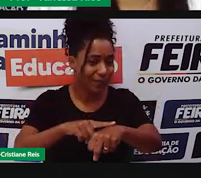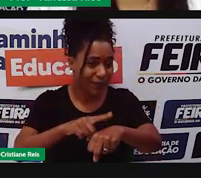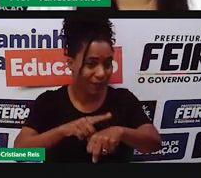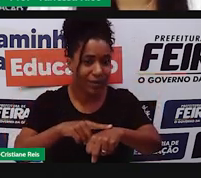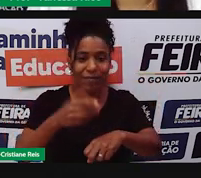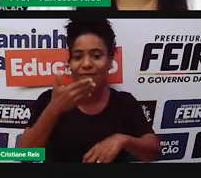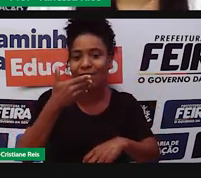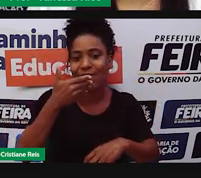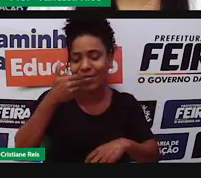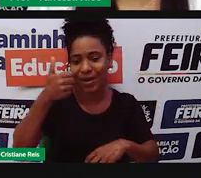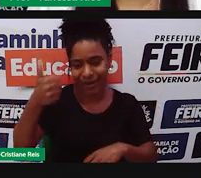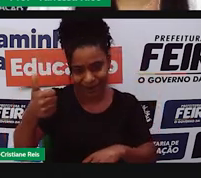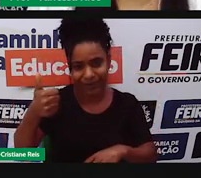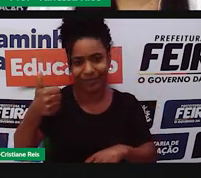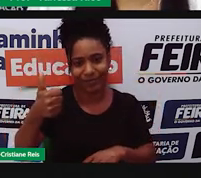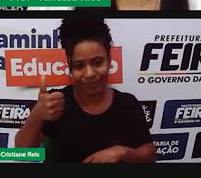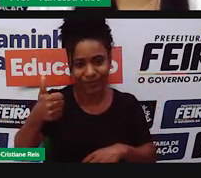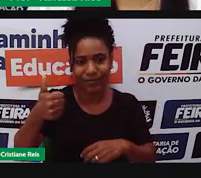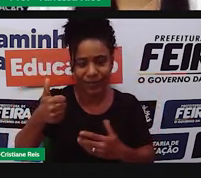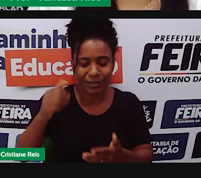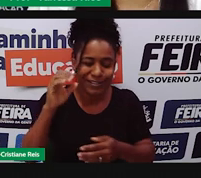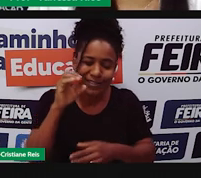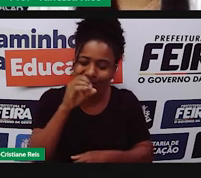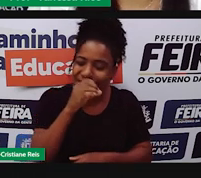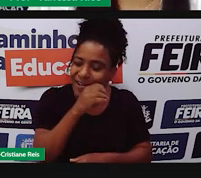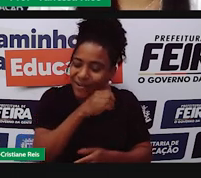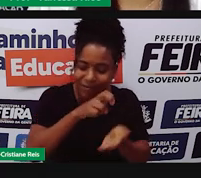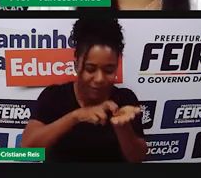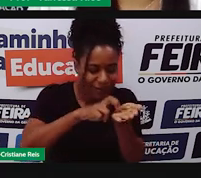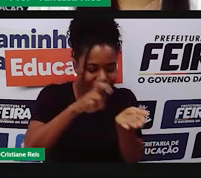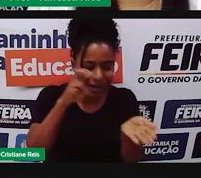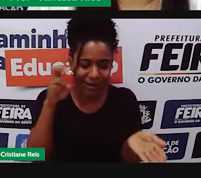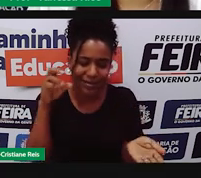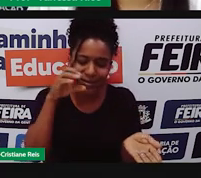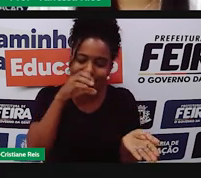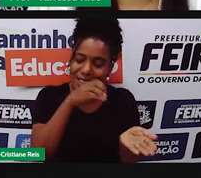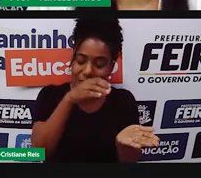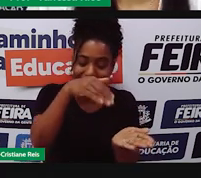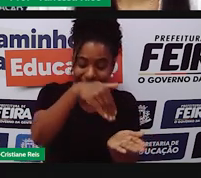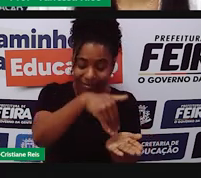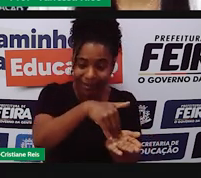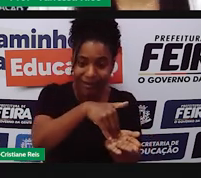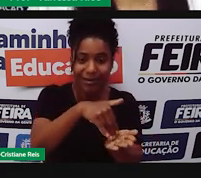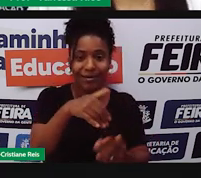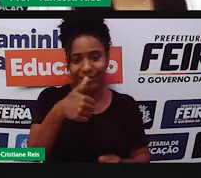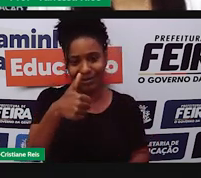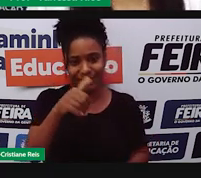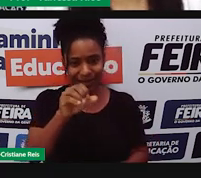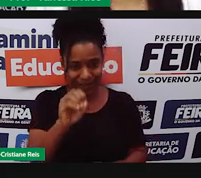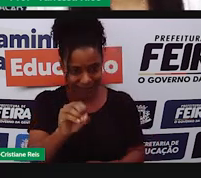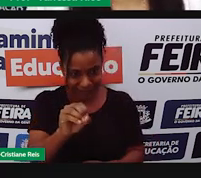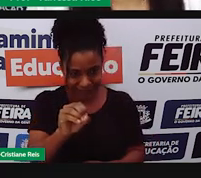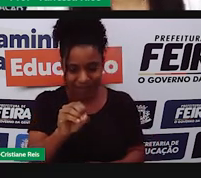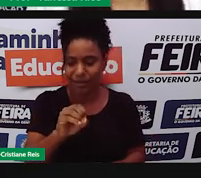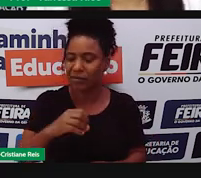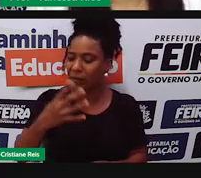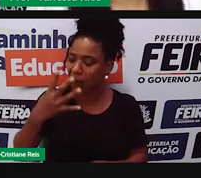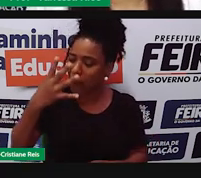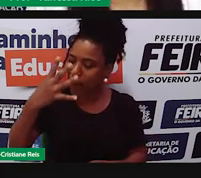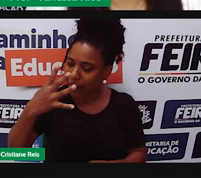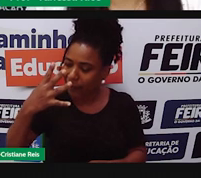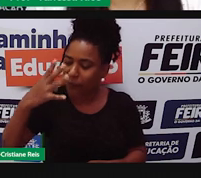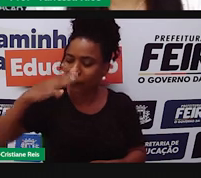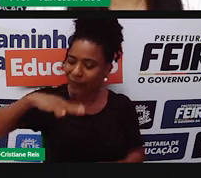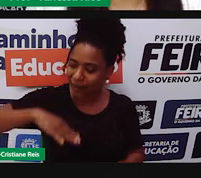para a nossa saúde, é logo de manhã cedo, até as 10 horas da manhã, E depois de tardezinha, né? Depois